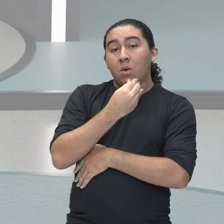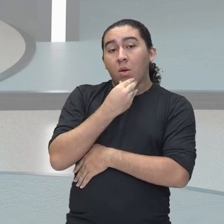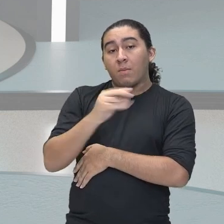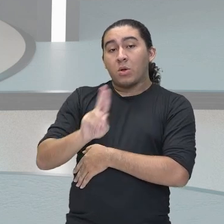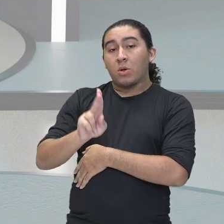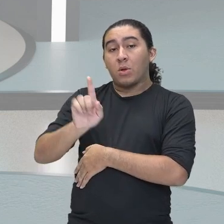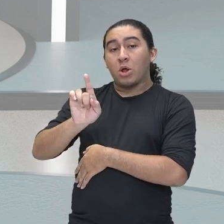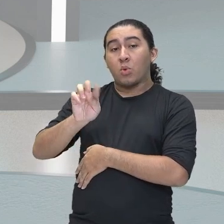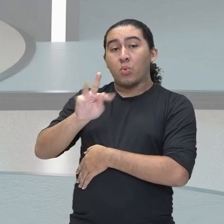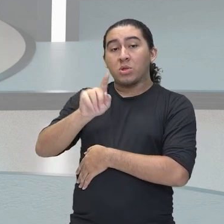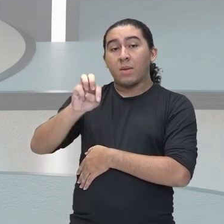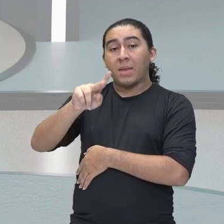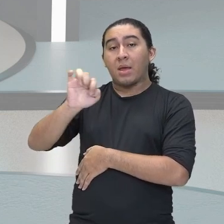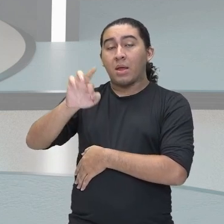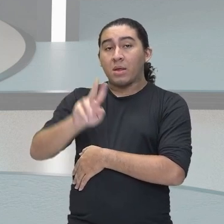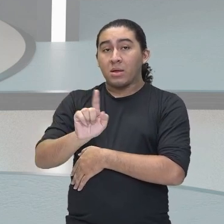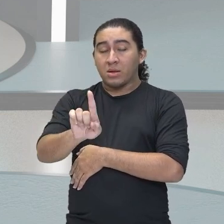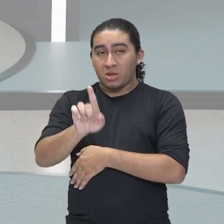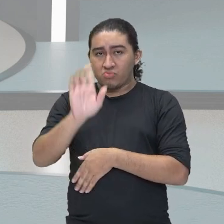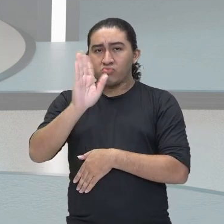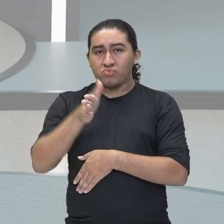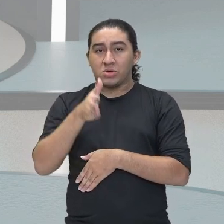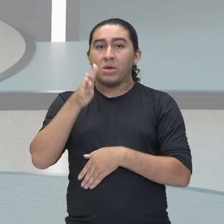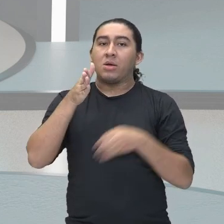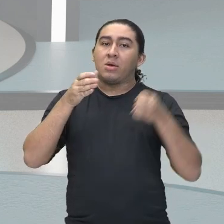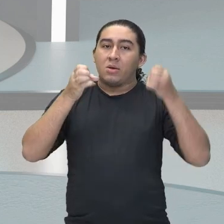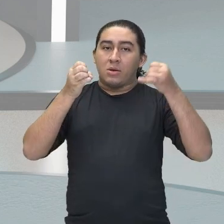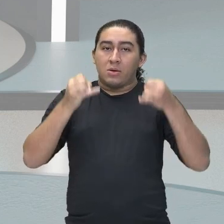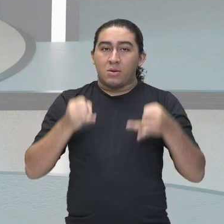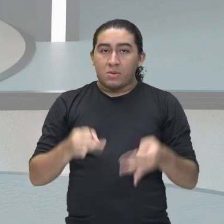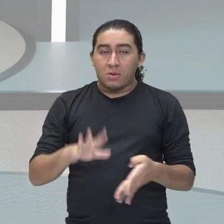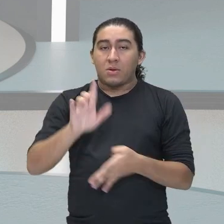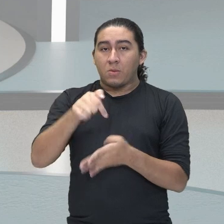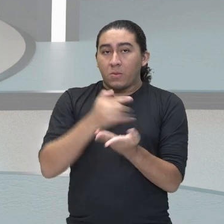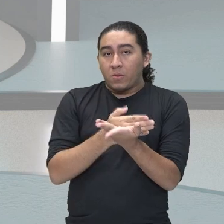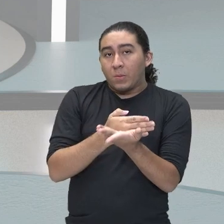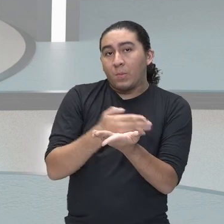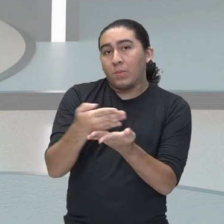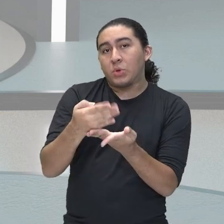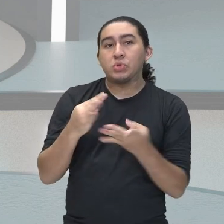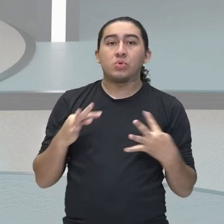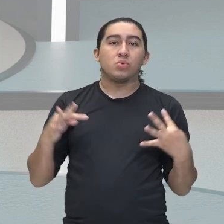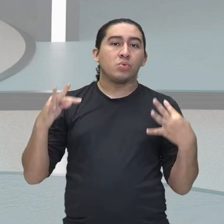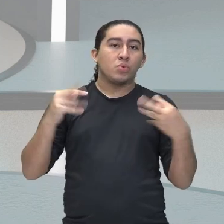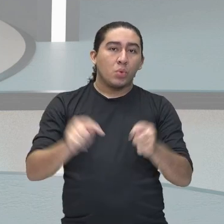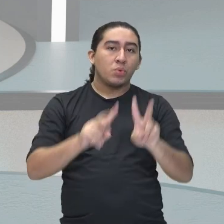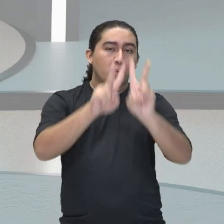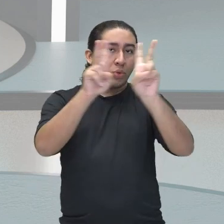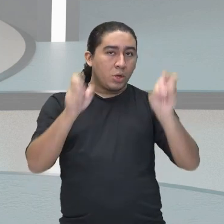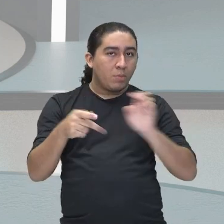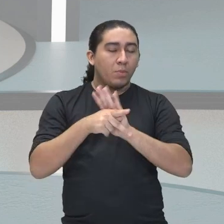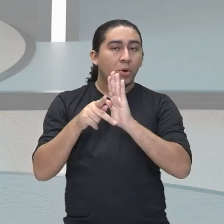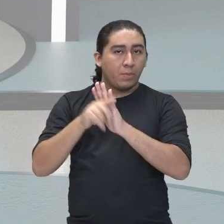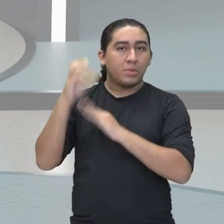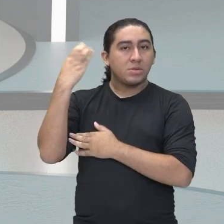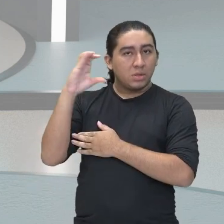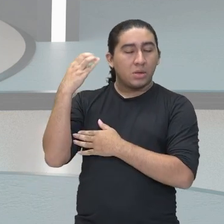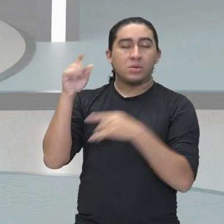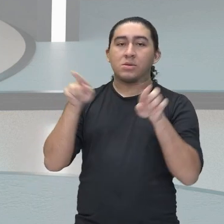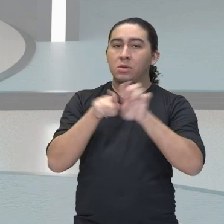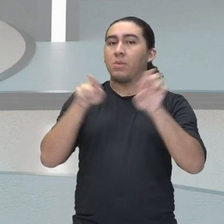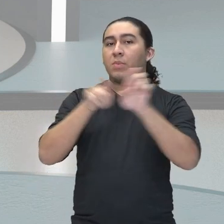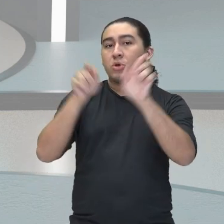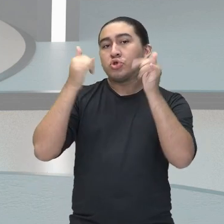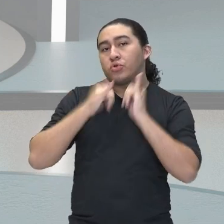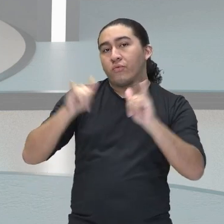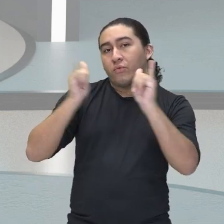aula anterior e continuamos agora, que é o início de toda a questão da ciência, da divulgação